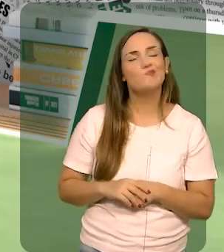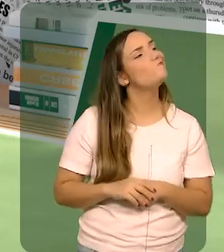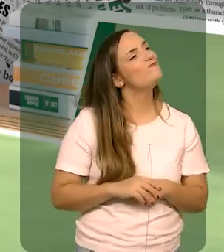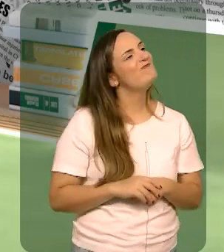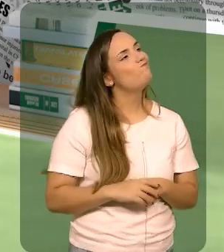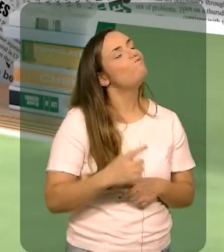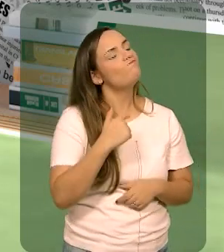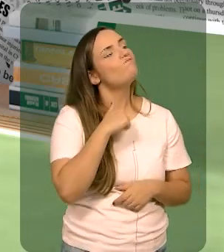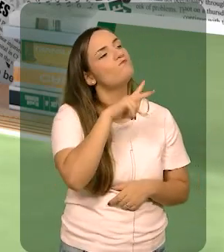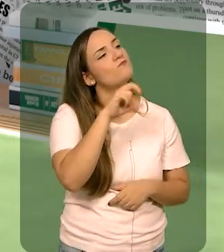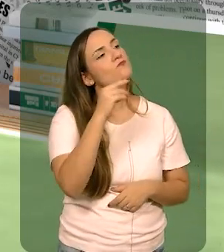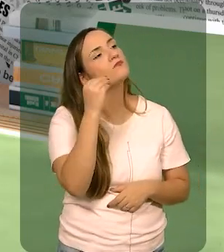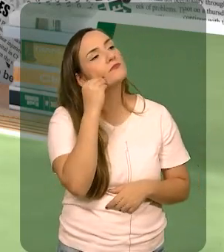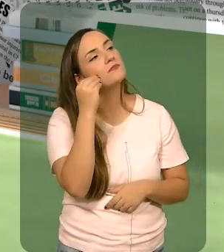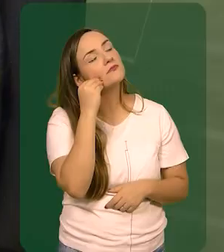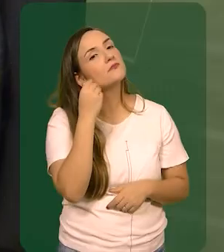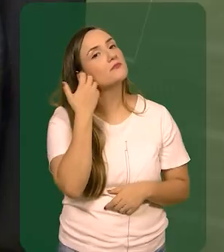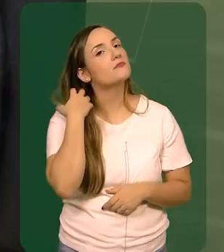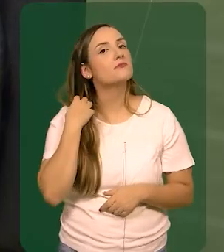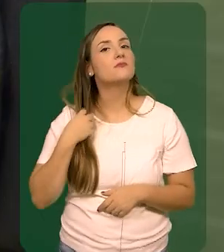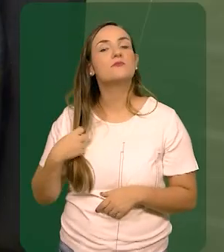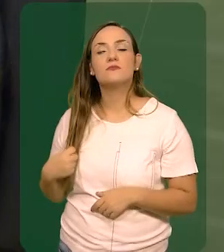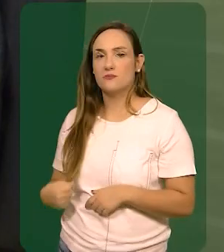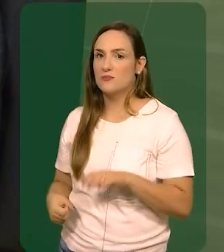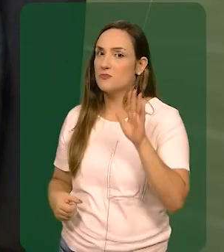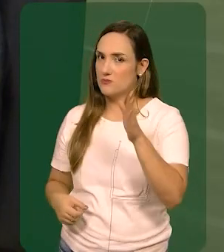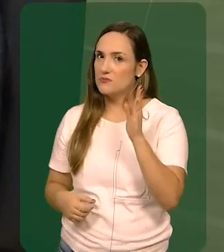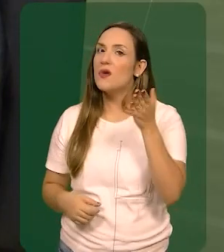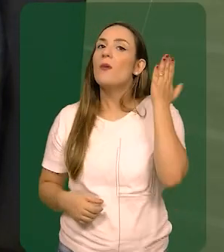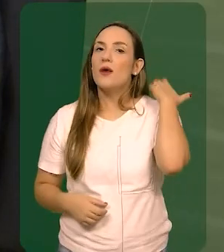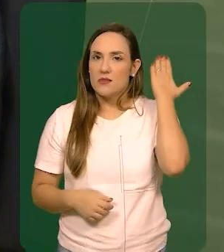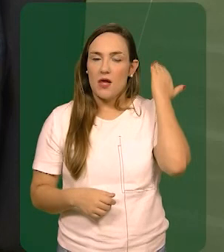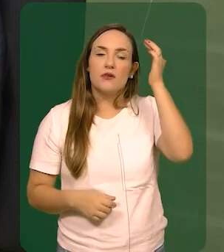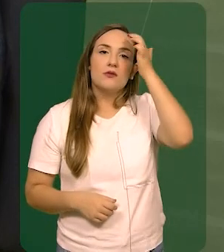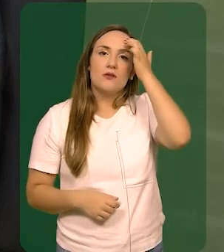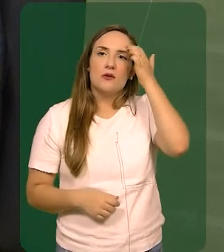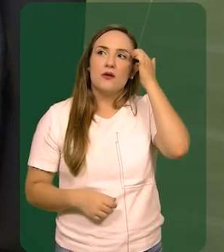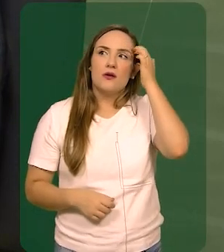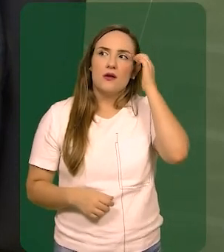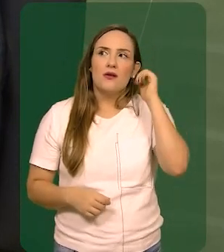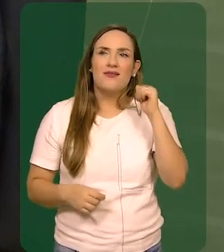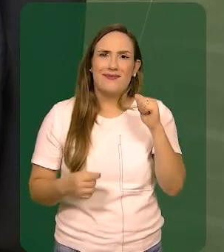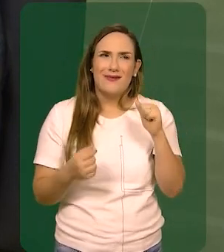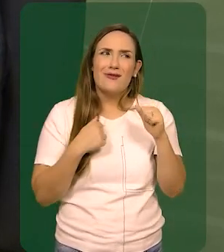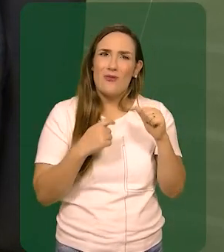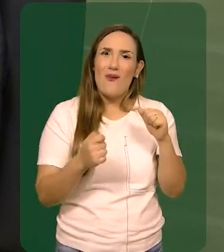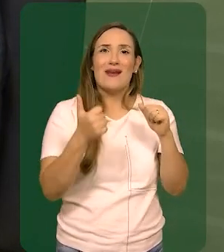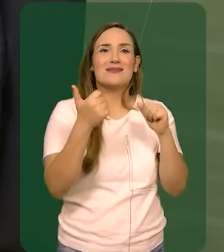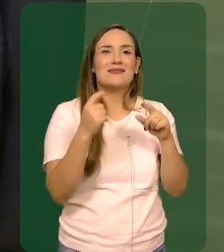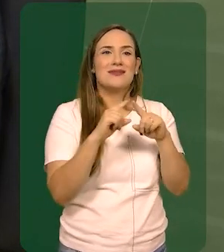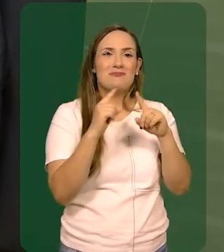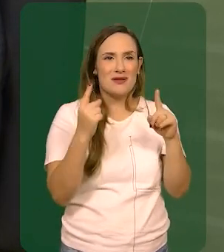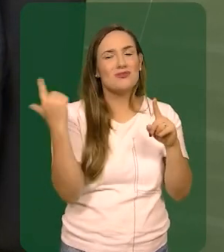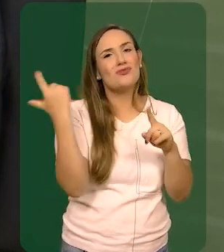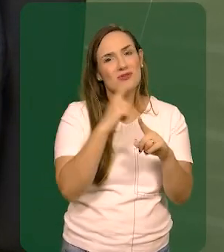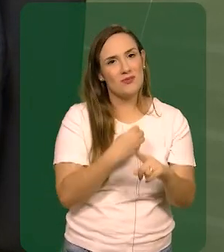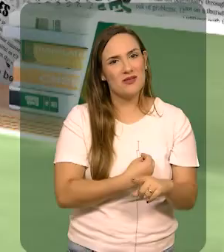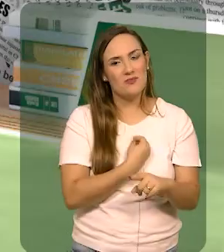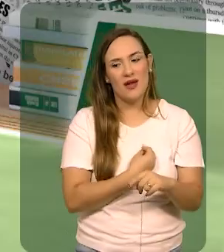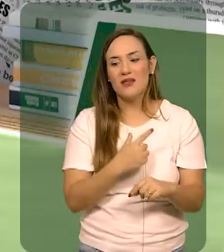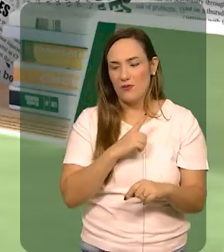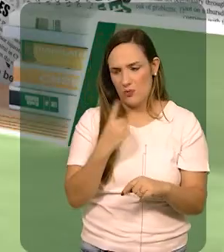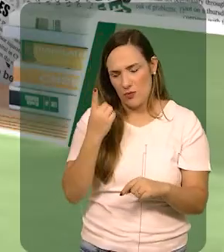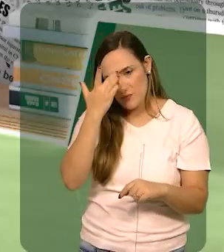aprofundamento? Né? Então eu falei, vou tentar. Né? Tanto é que já teve uma oportunidade da qual eu não participei, mas um